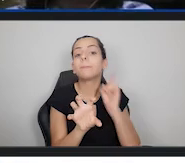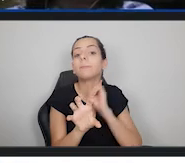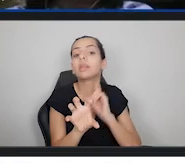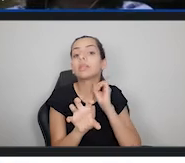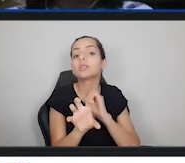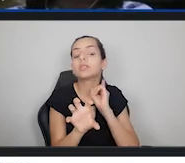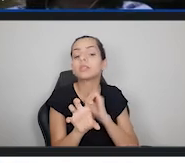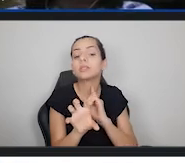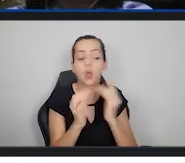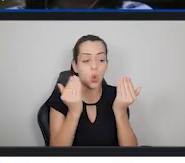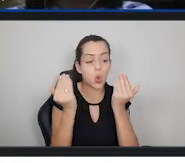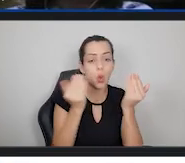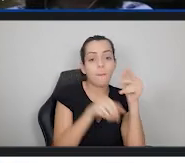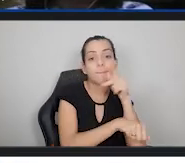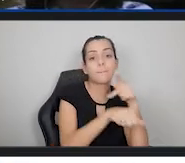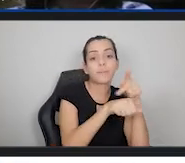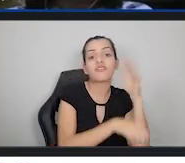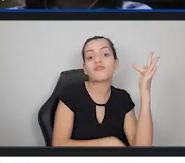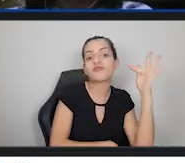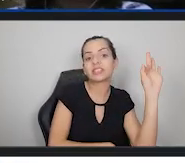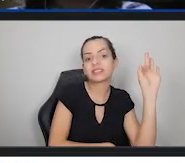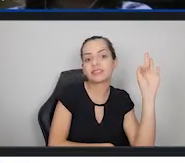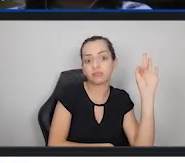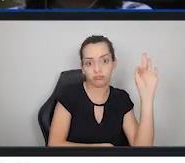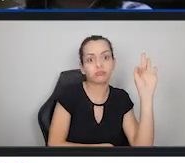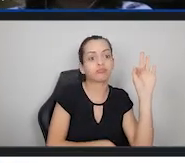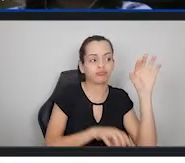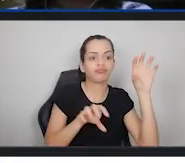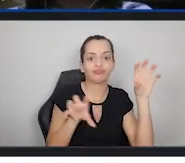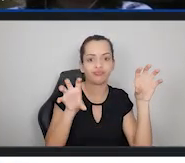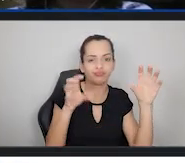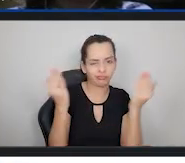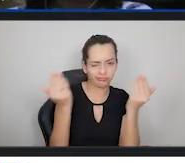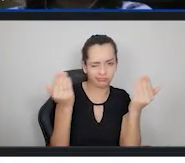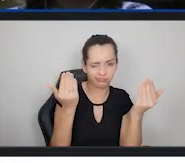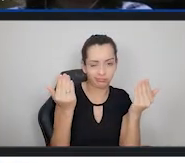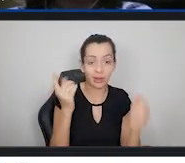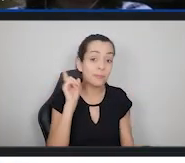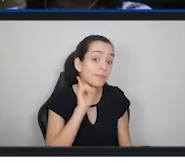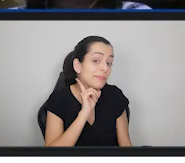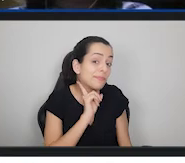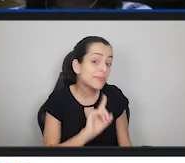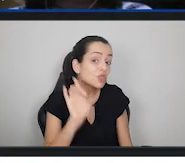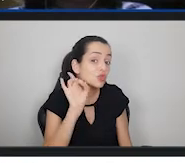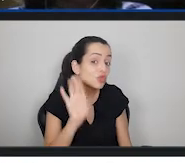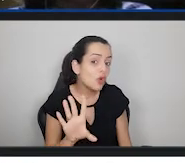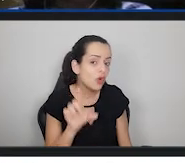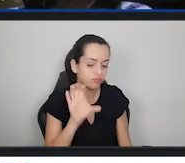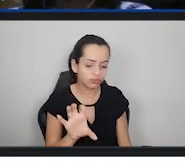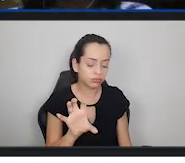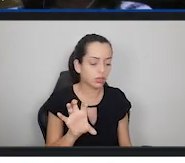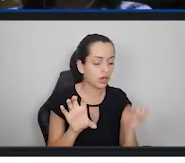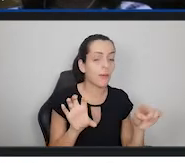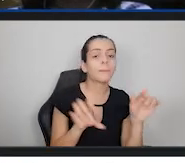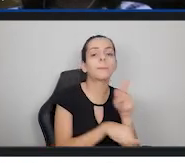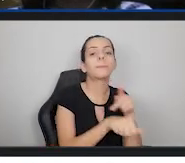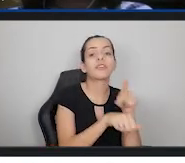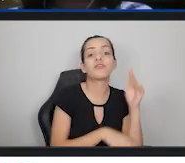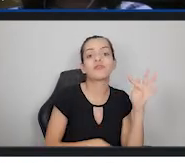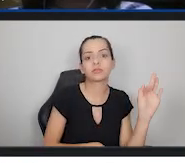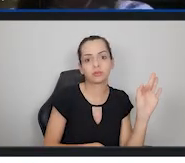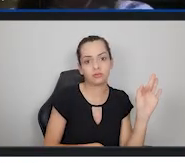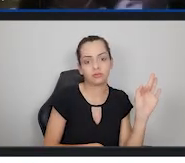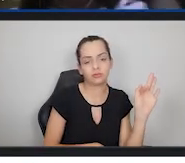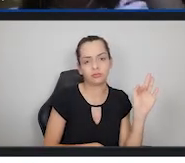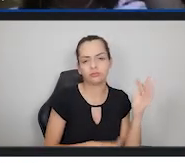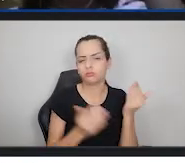só para a gente ver a complexidade do nosso sistema, vocês terem uma ideia, Minas Gerais, só Minas Gerais,